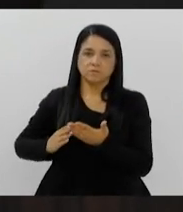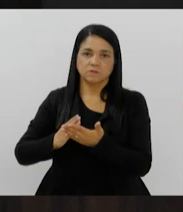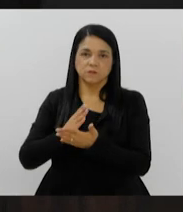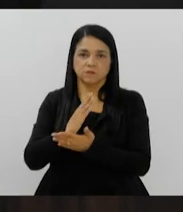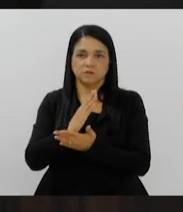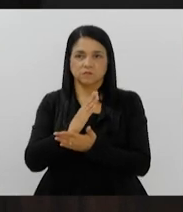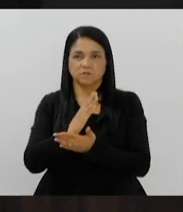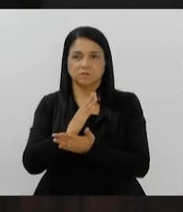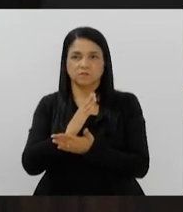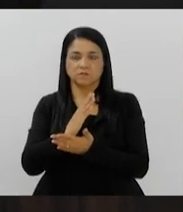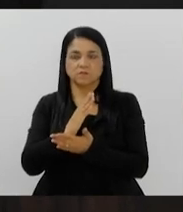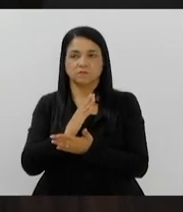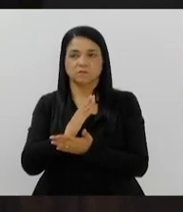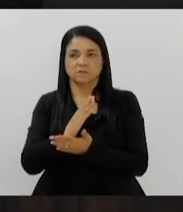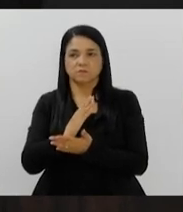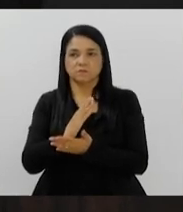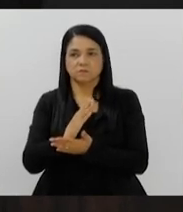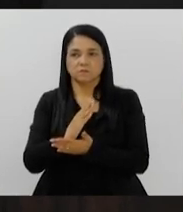estão.